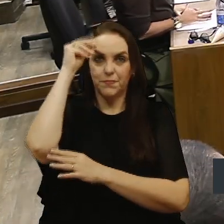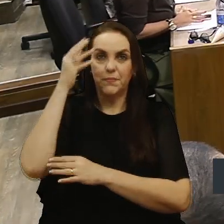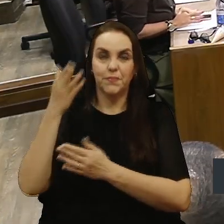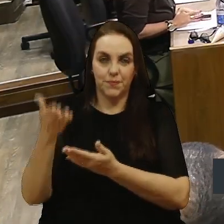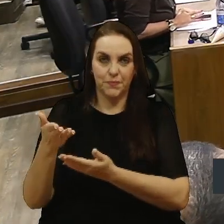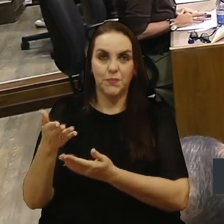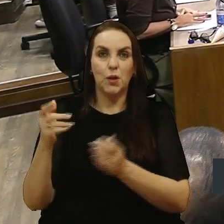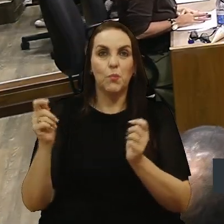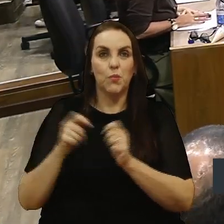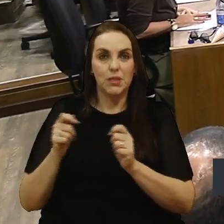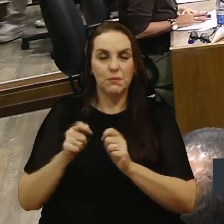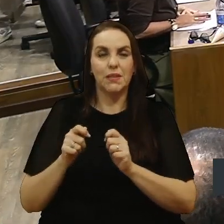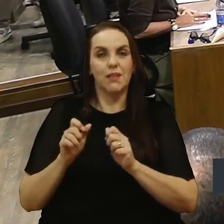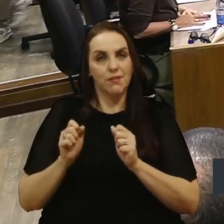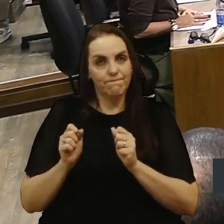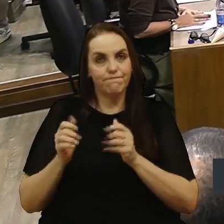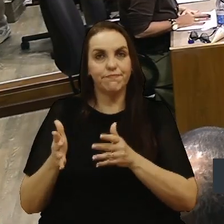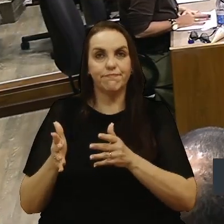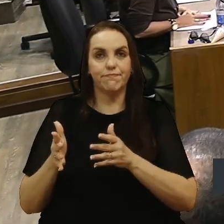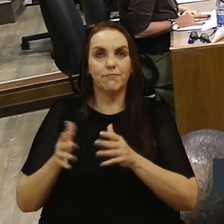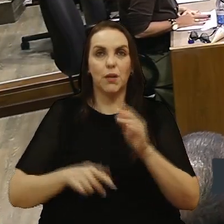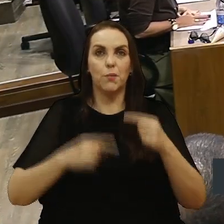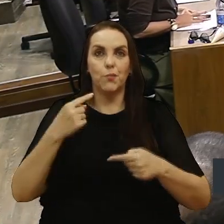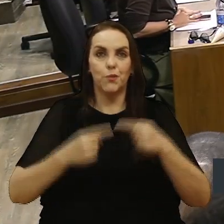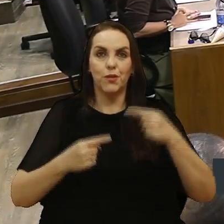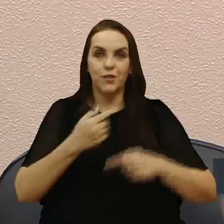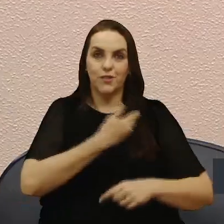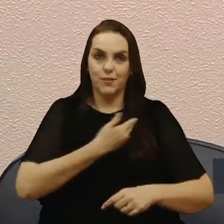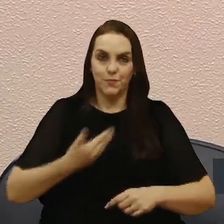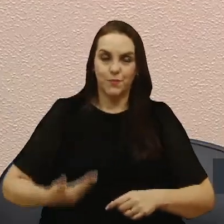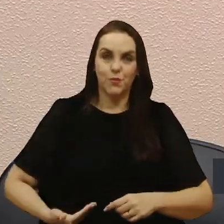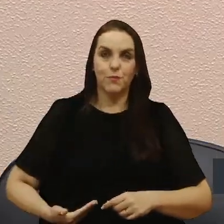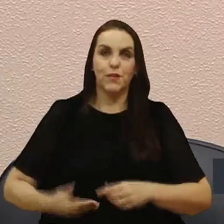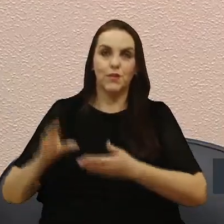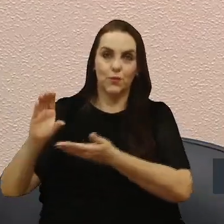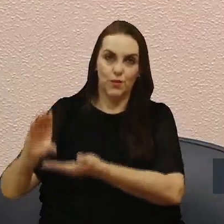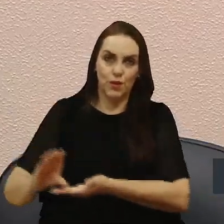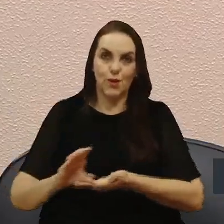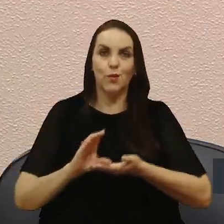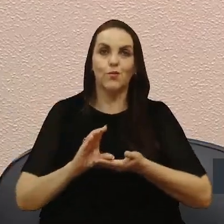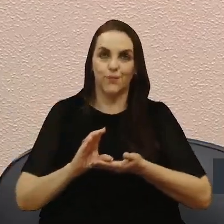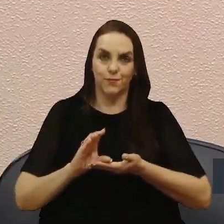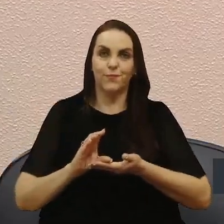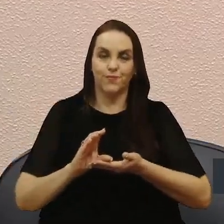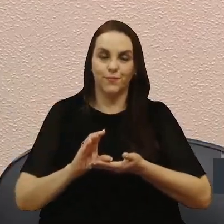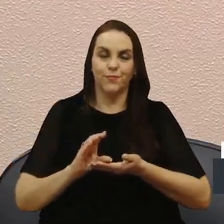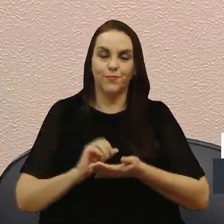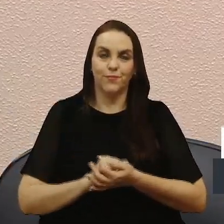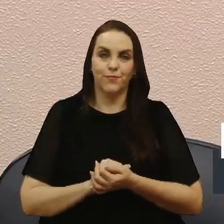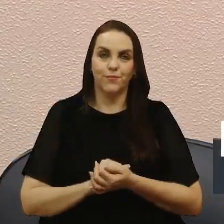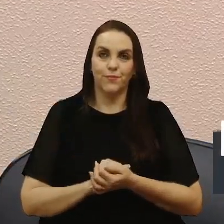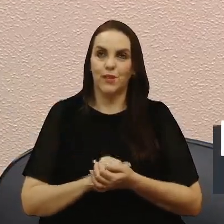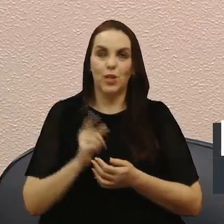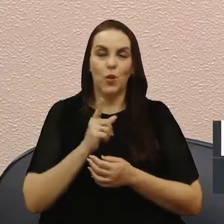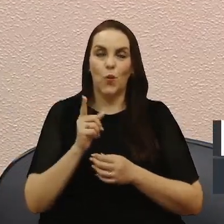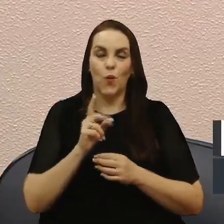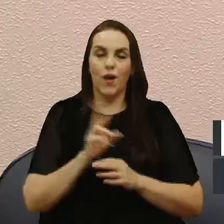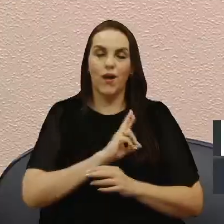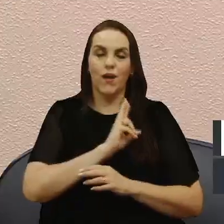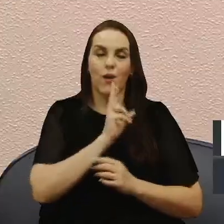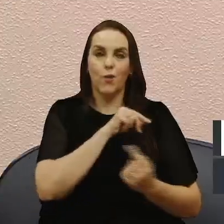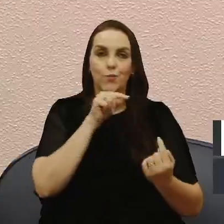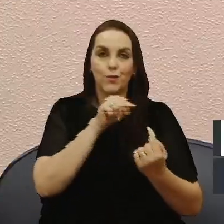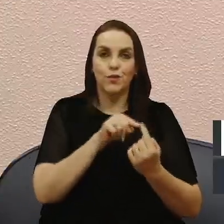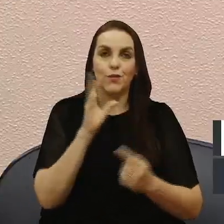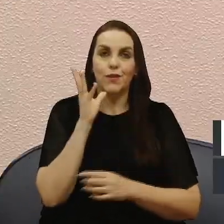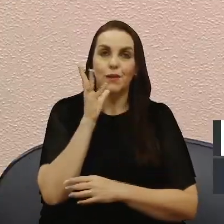que possa executar políticas públicas com recursos que não resultem na demora de até